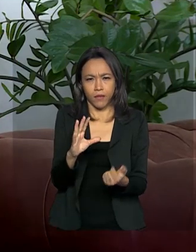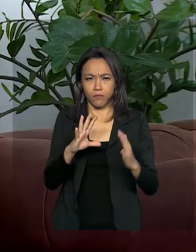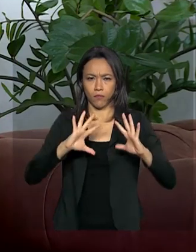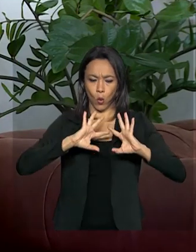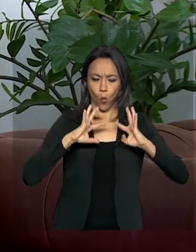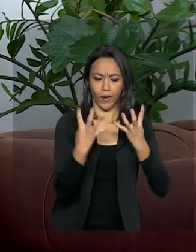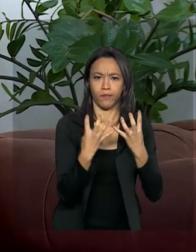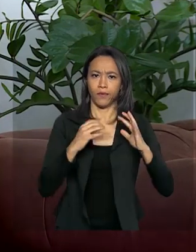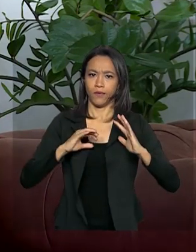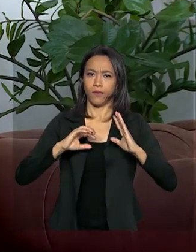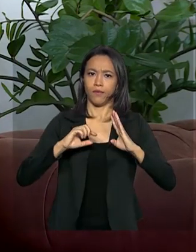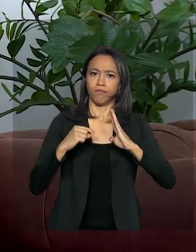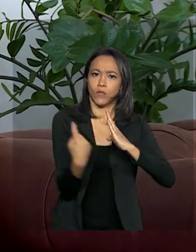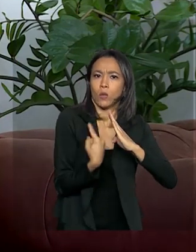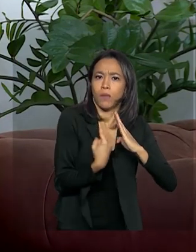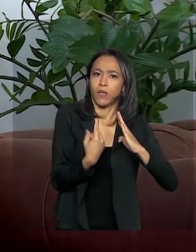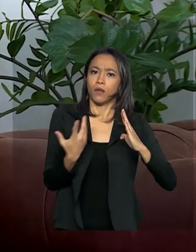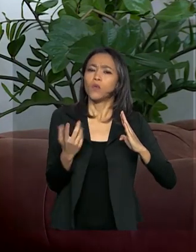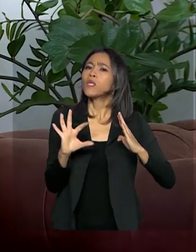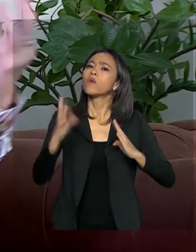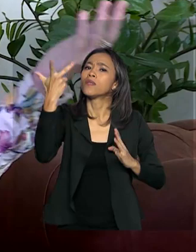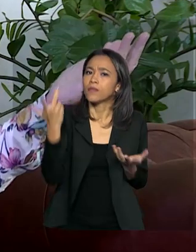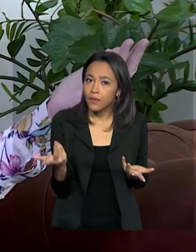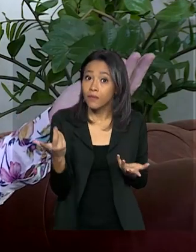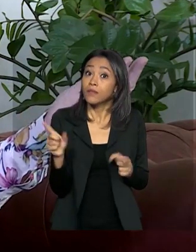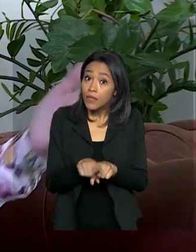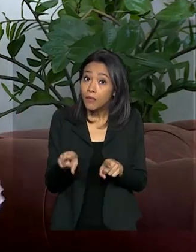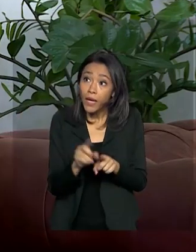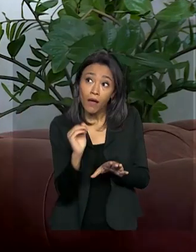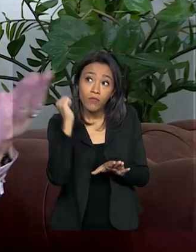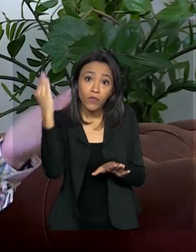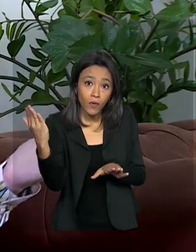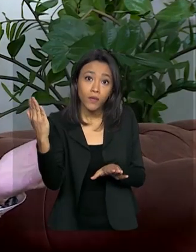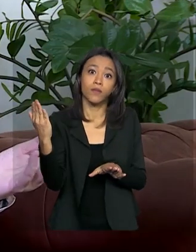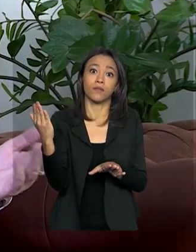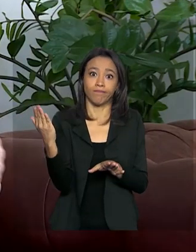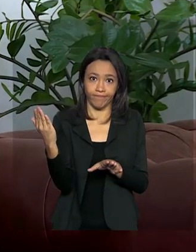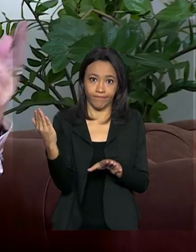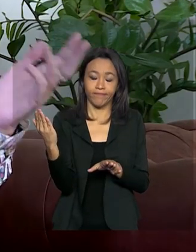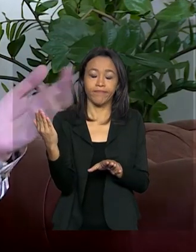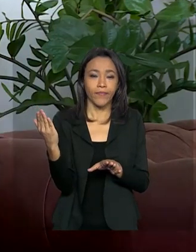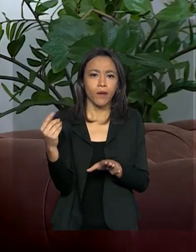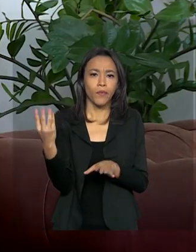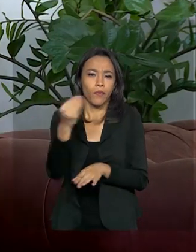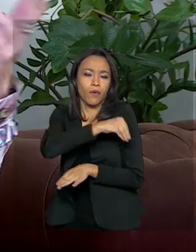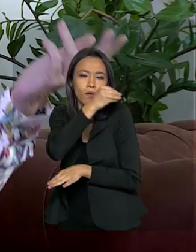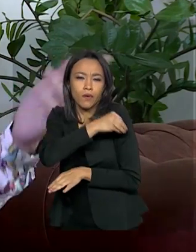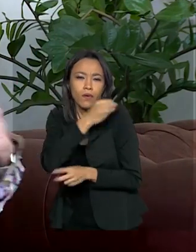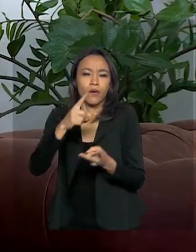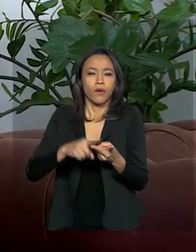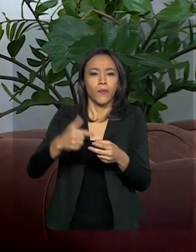quarentena que que tá acontecendo também a demanda lá fora por etanol